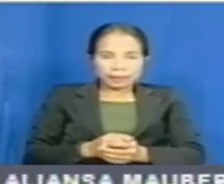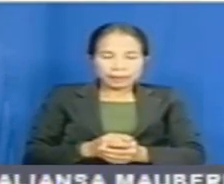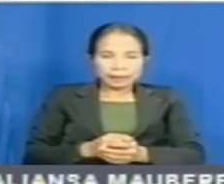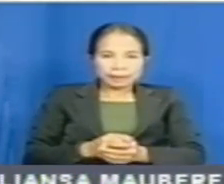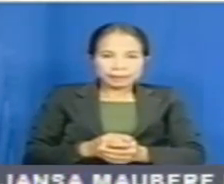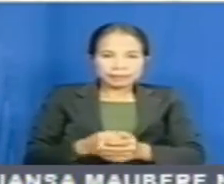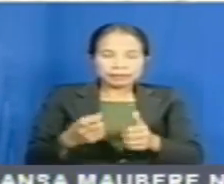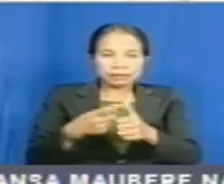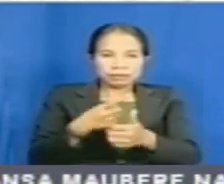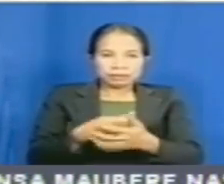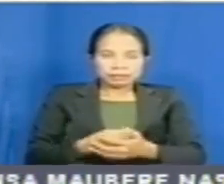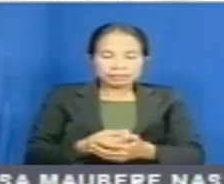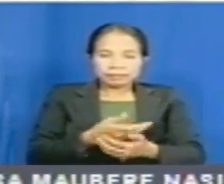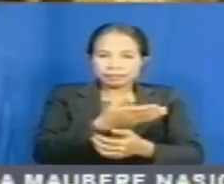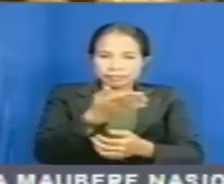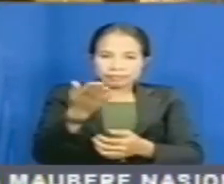a autoridade sila.